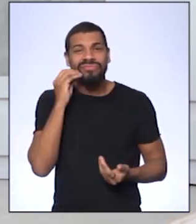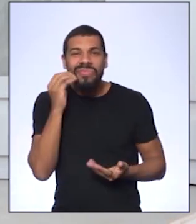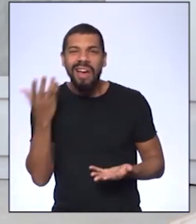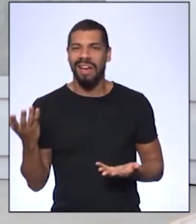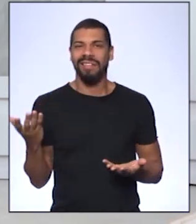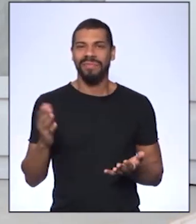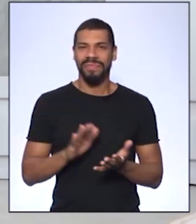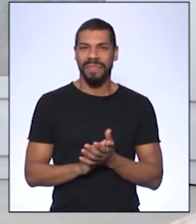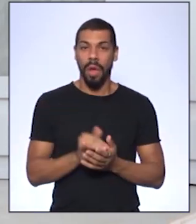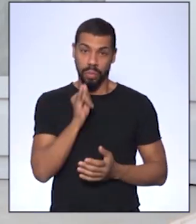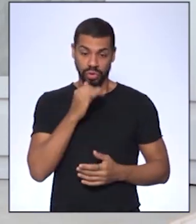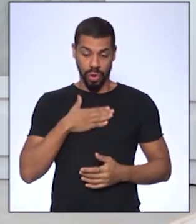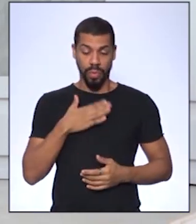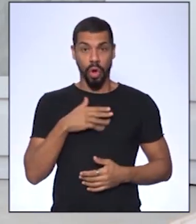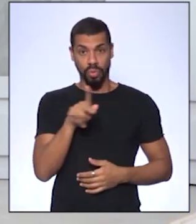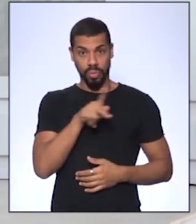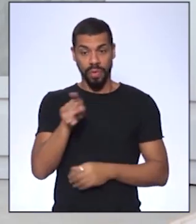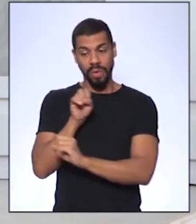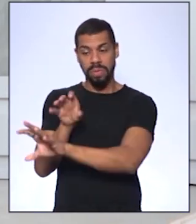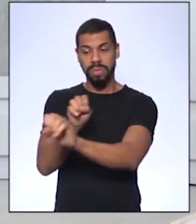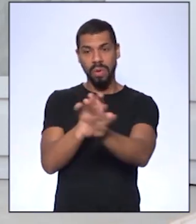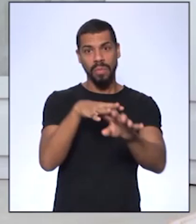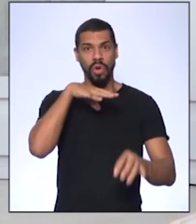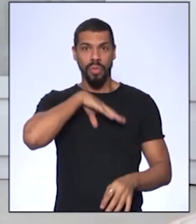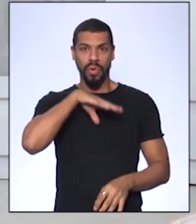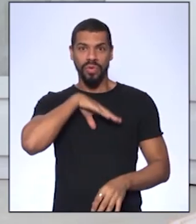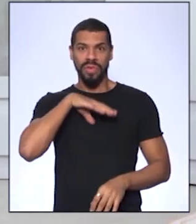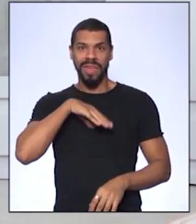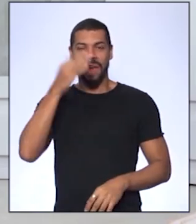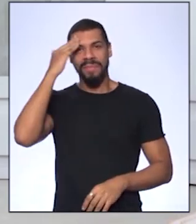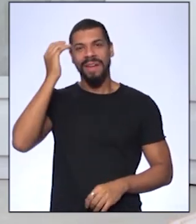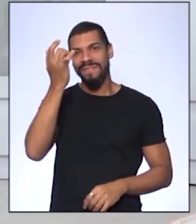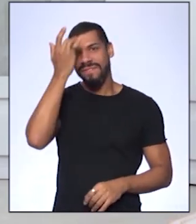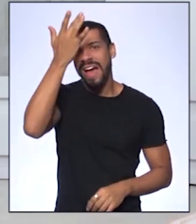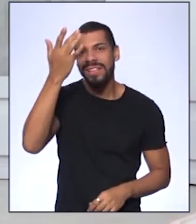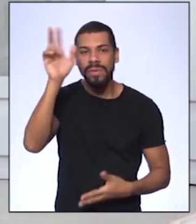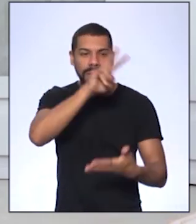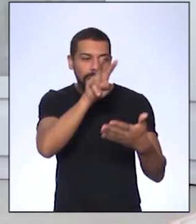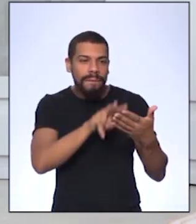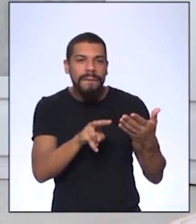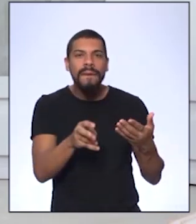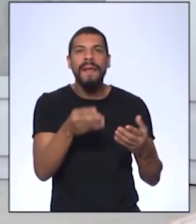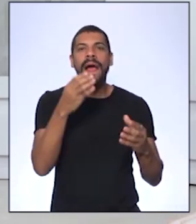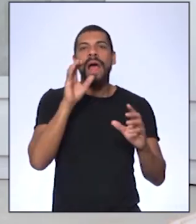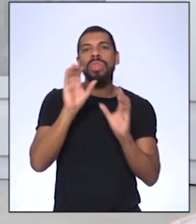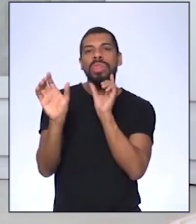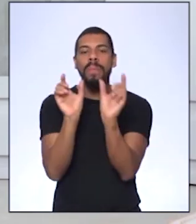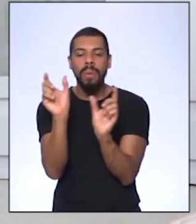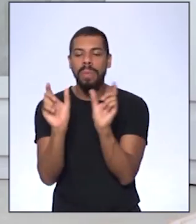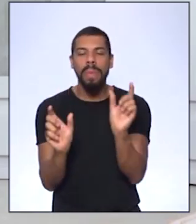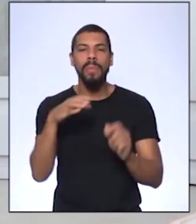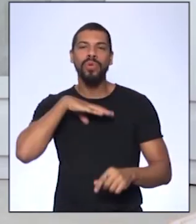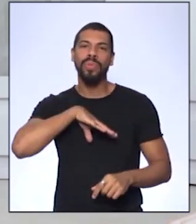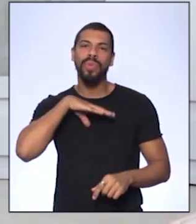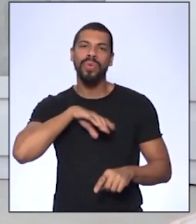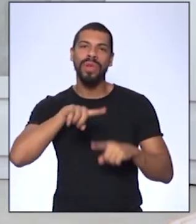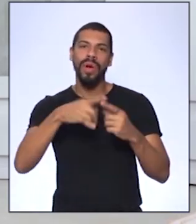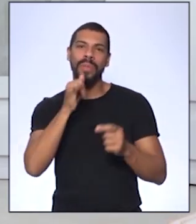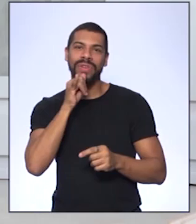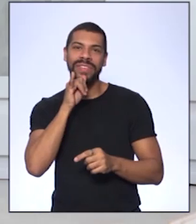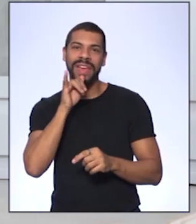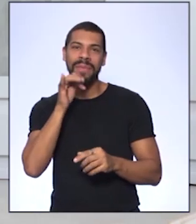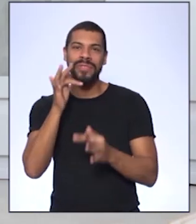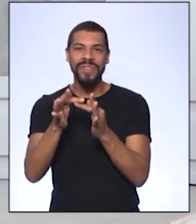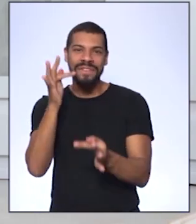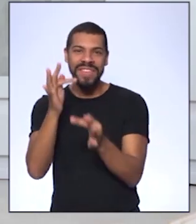uma pessoa como eu, que dou aula de língua portuguesa, é muito mais fácil entender um conteúdo da gramática, da literatura, do que um conteúdo da